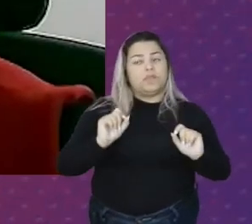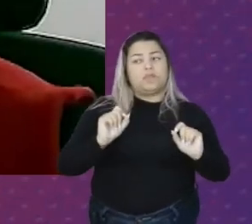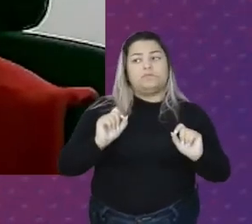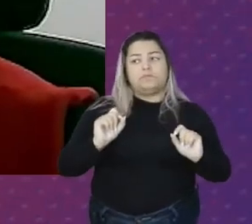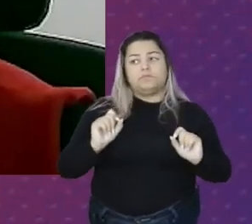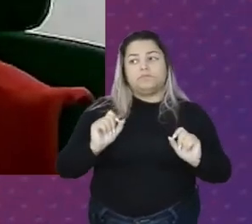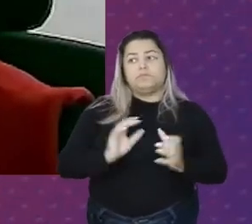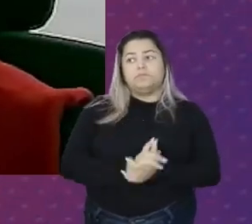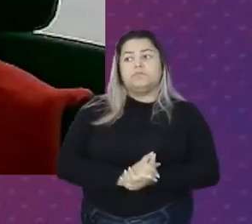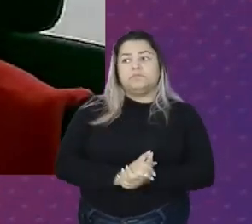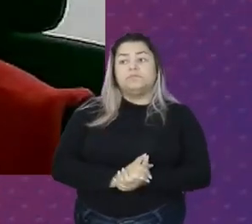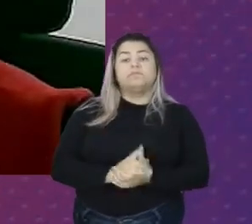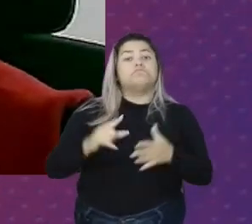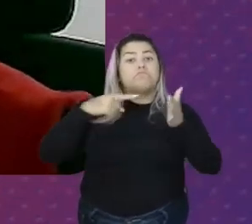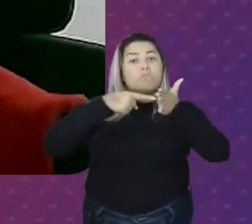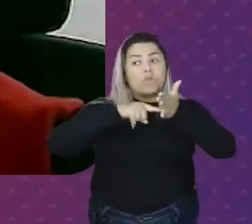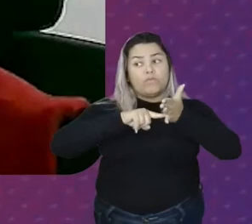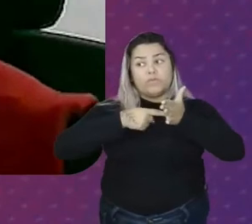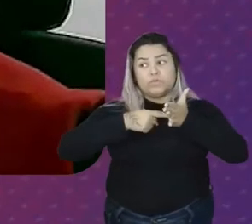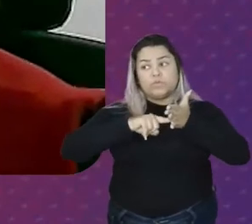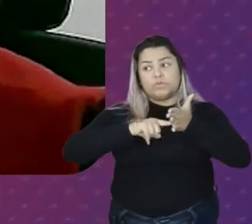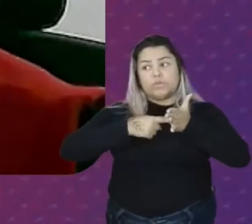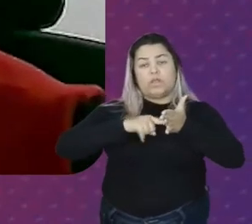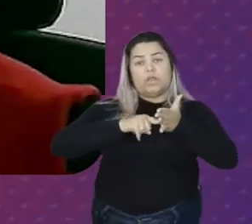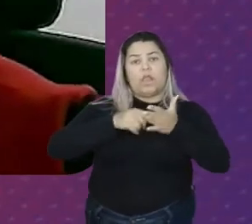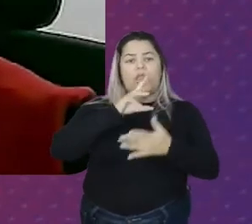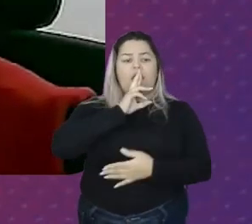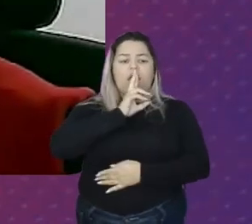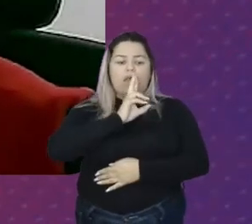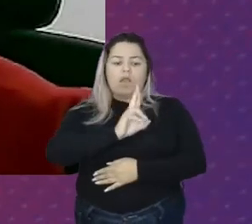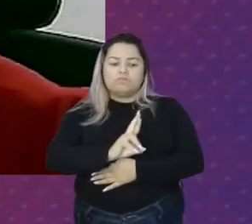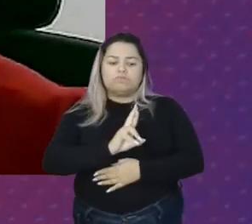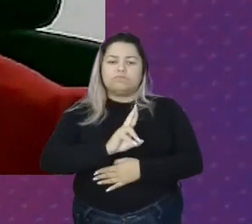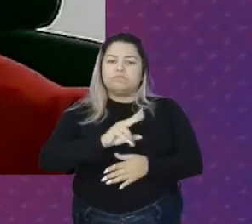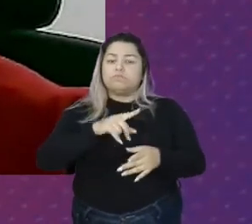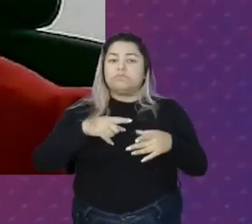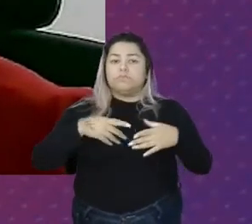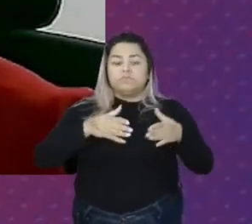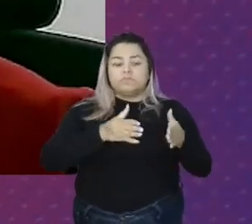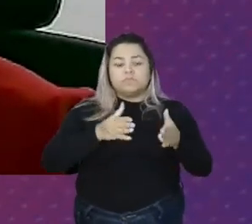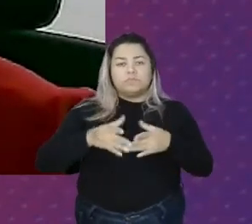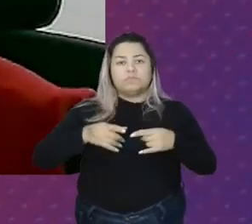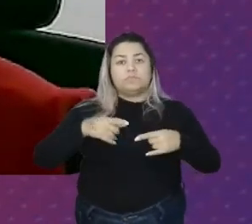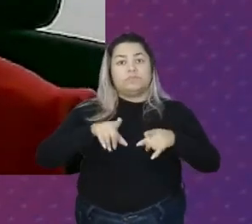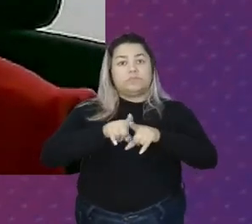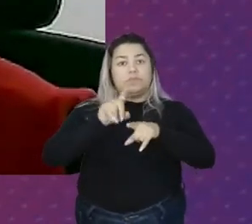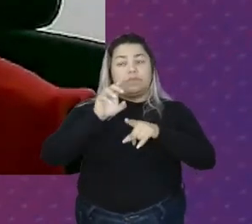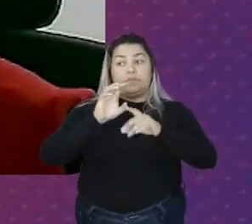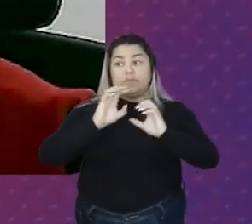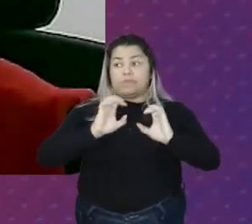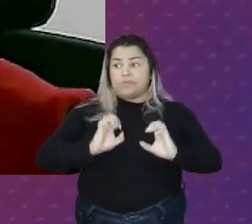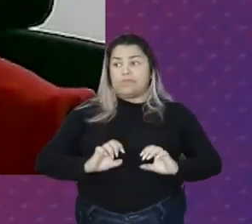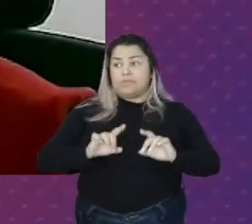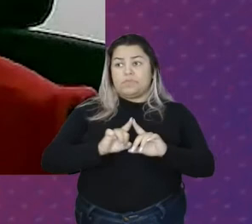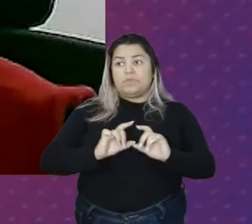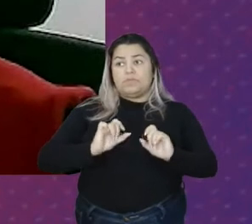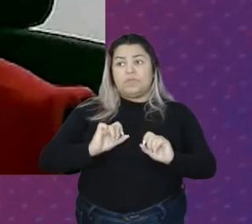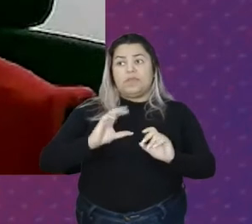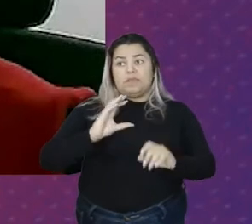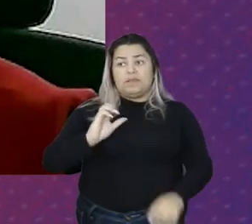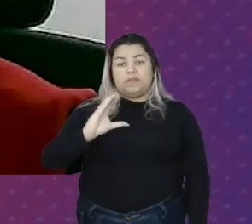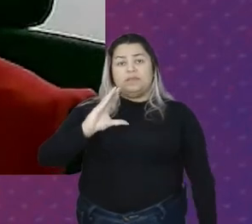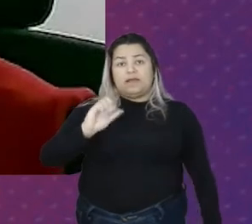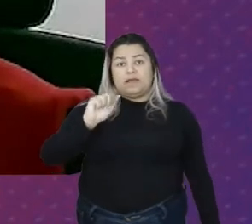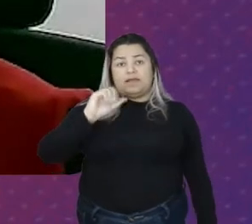fui denunciada, se respondi a um processo ético e que redundou na minha cassação por